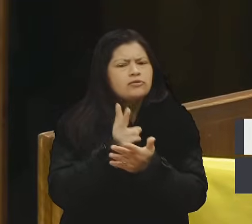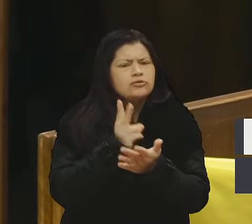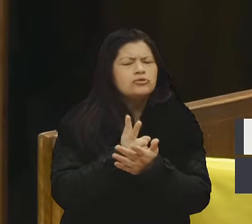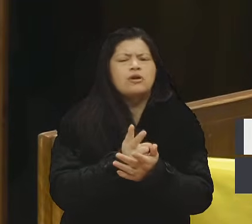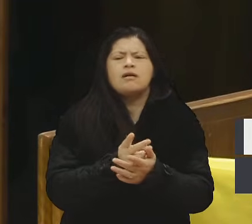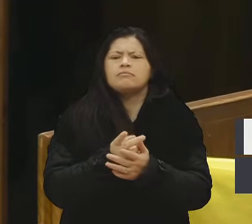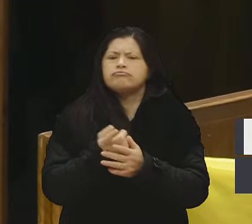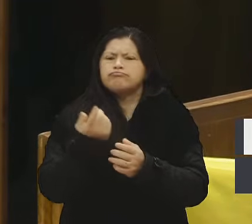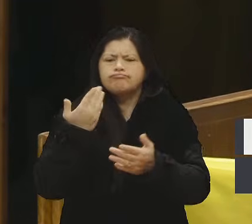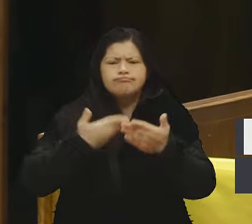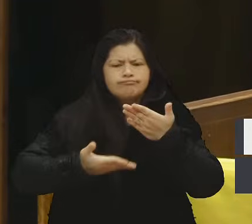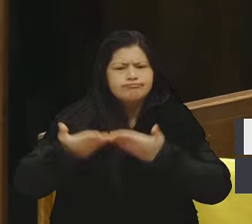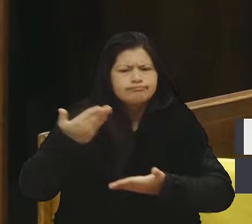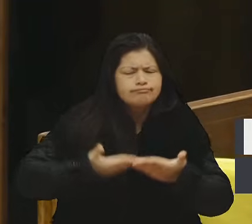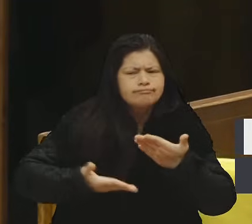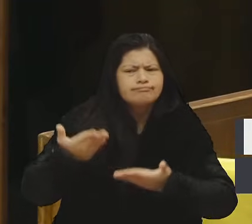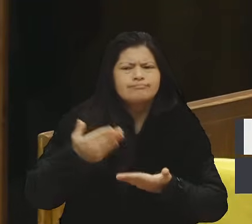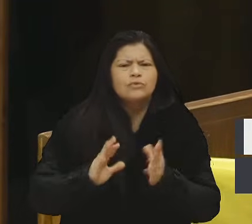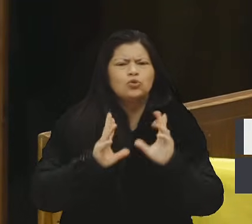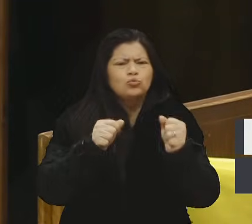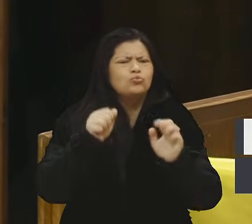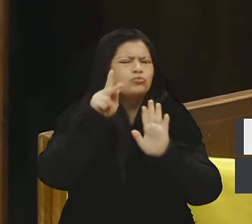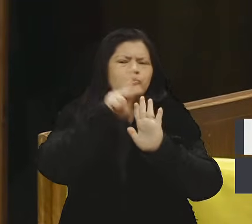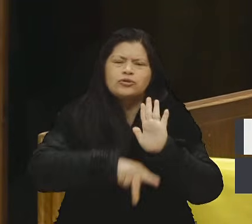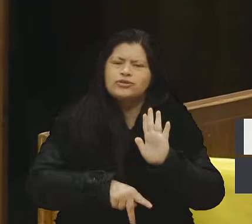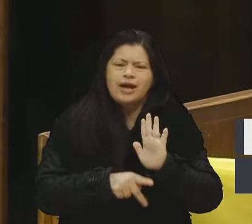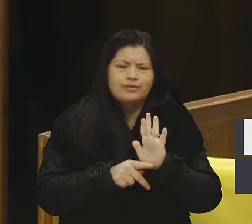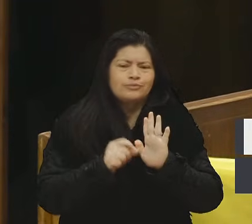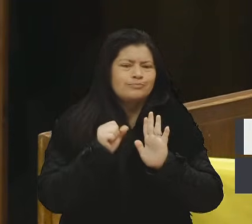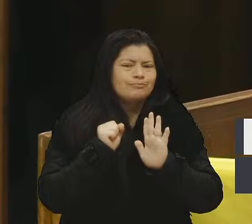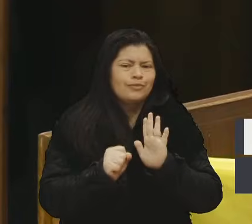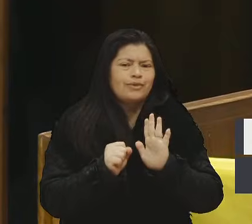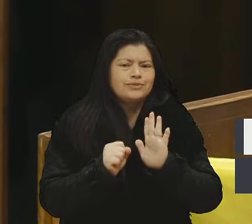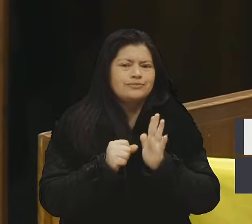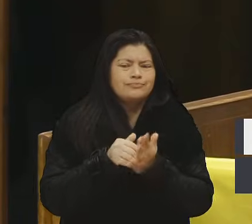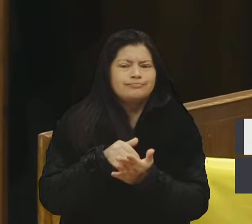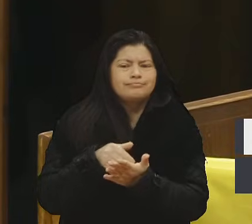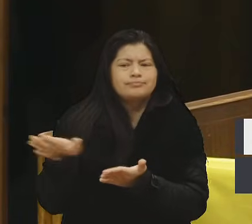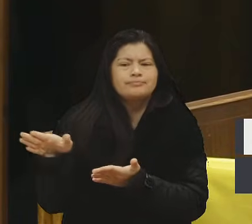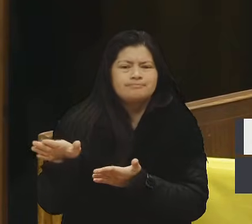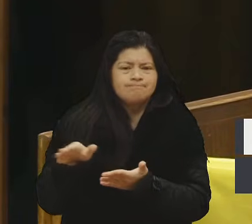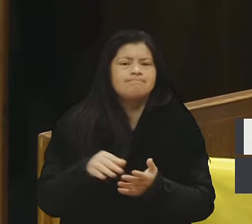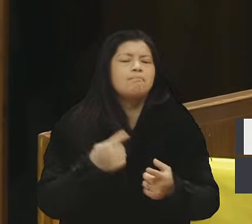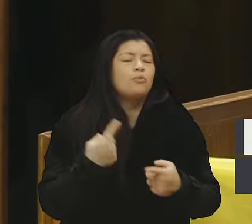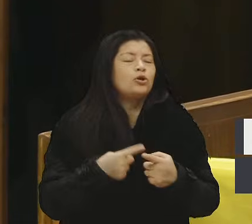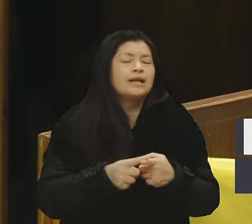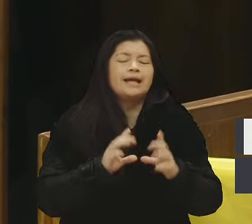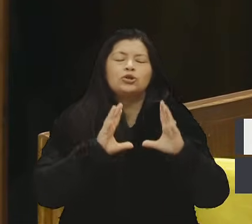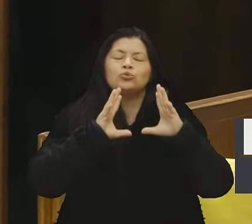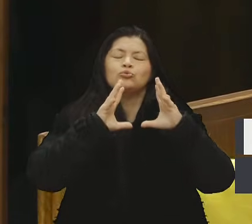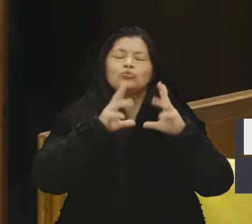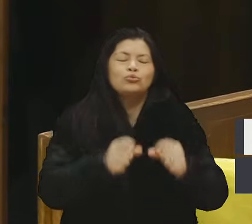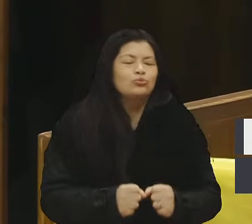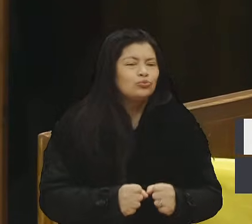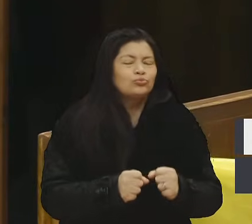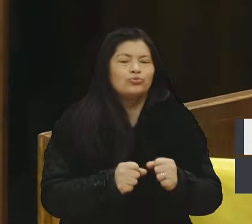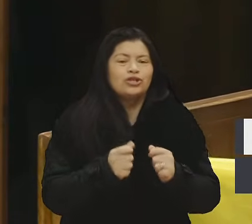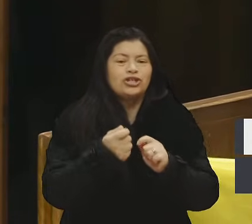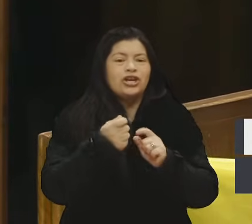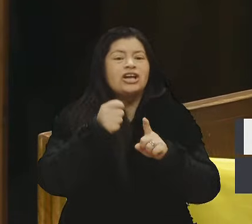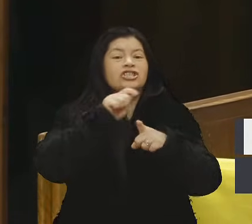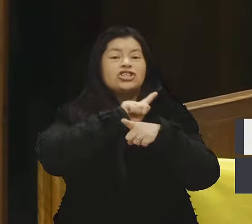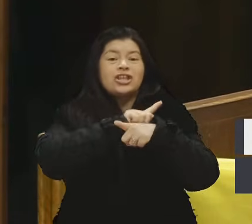ela, todos os projetos eles podem ter dias contados, porque é tudo gerenciado por